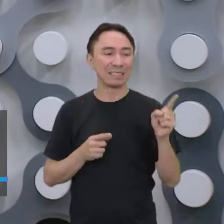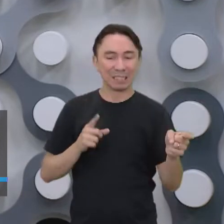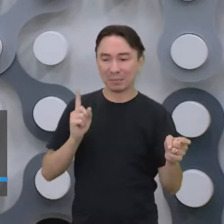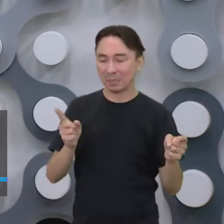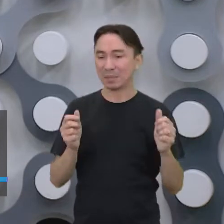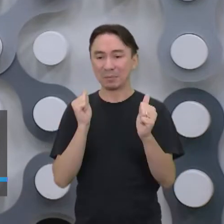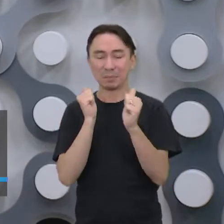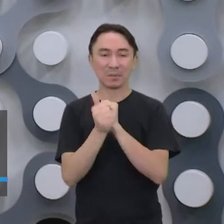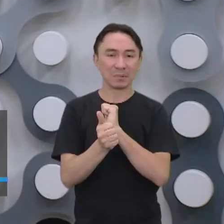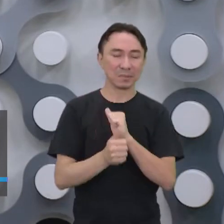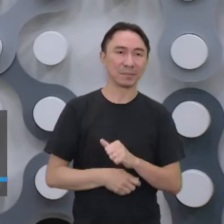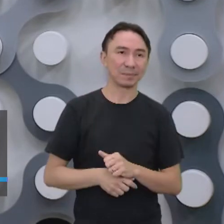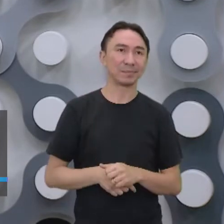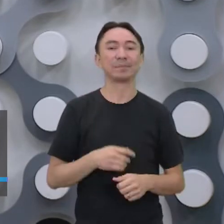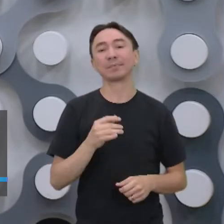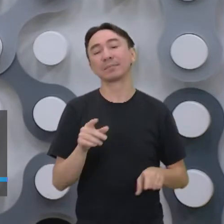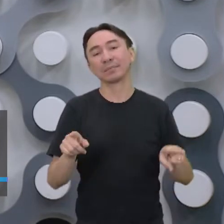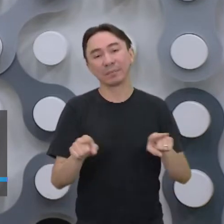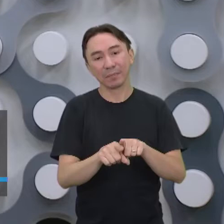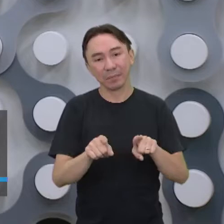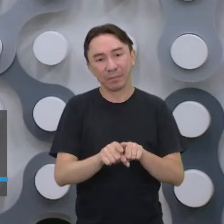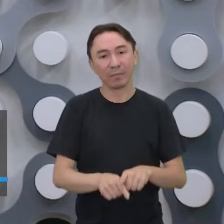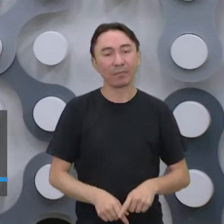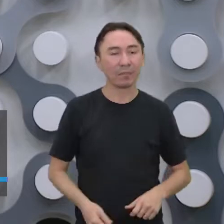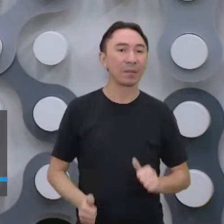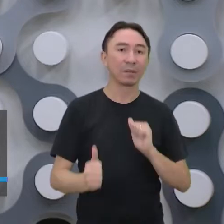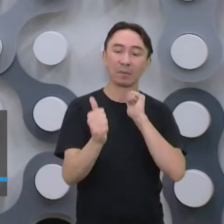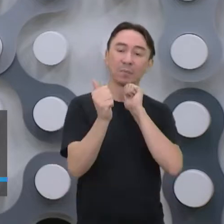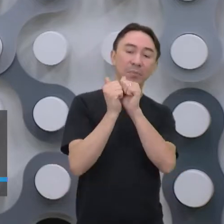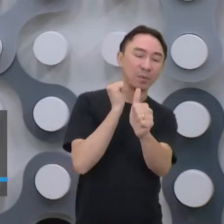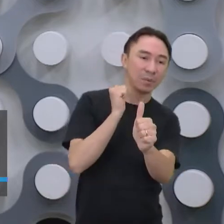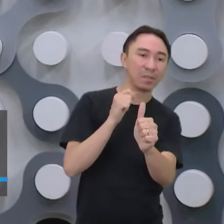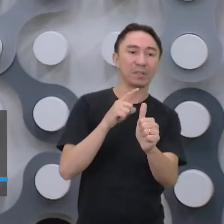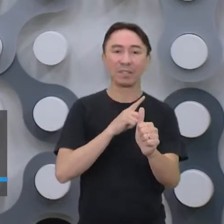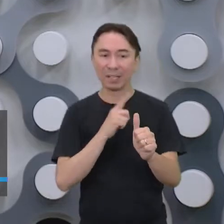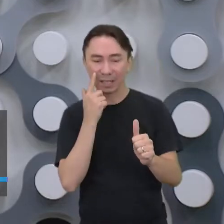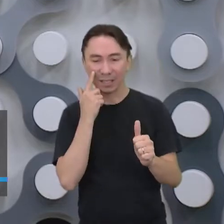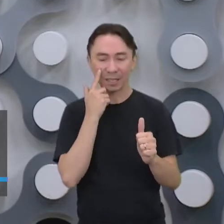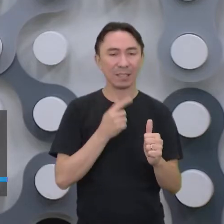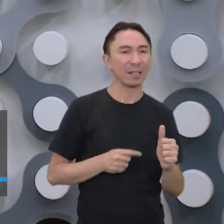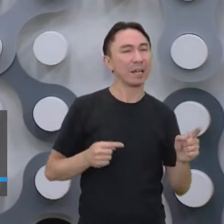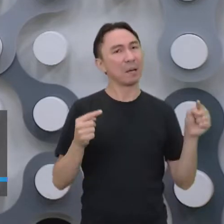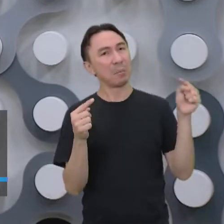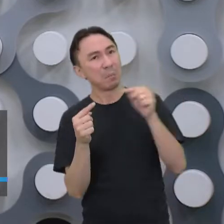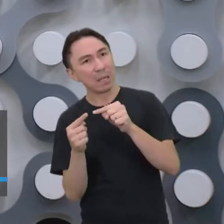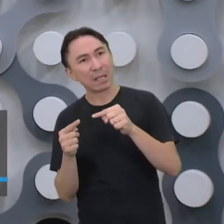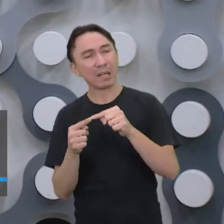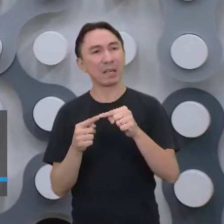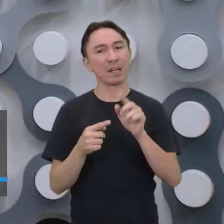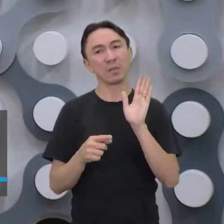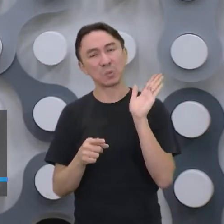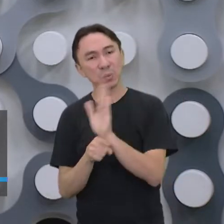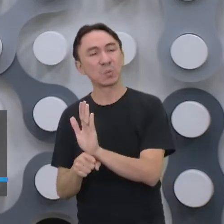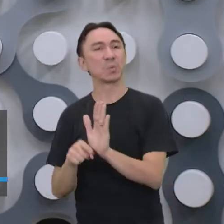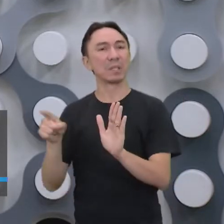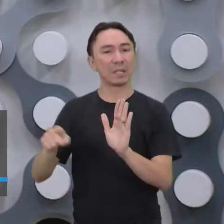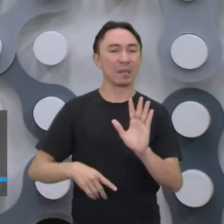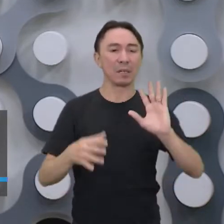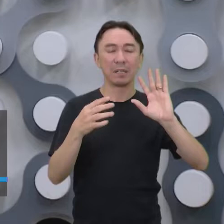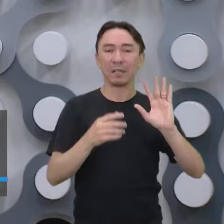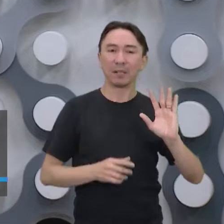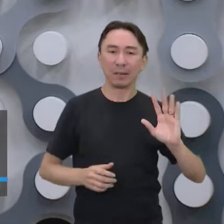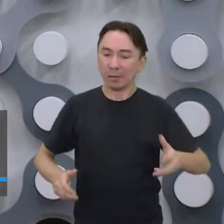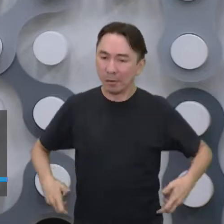esporte em relação ao Paralímpico. Então, a investigação científica, ela partiu de